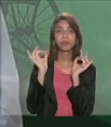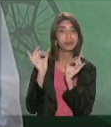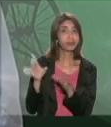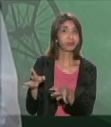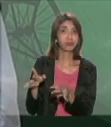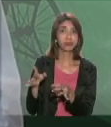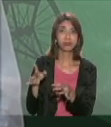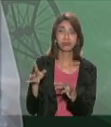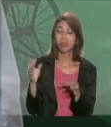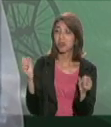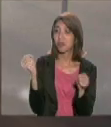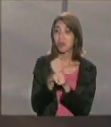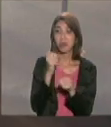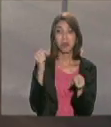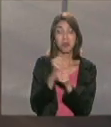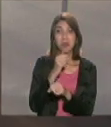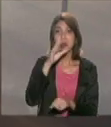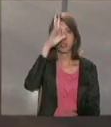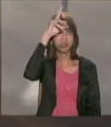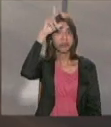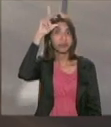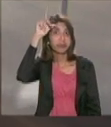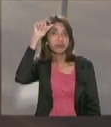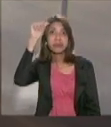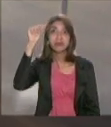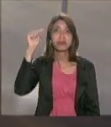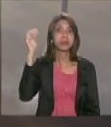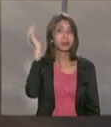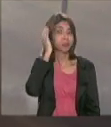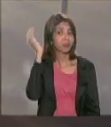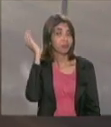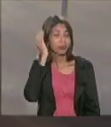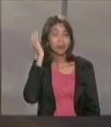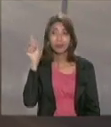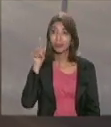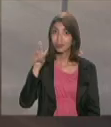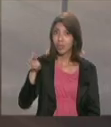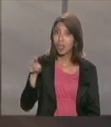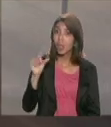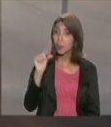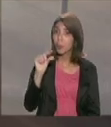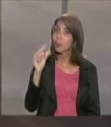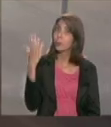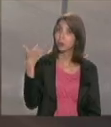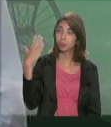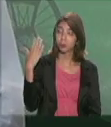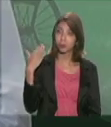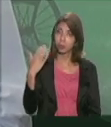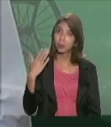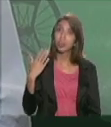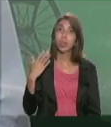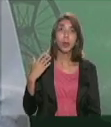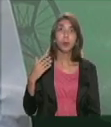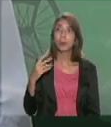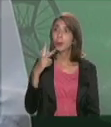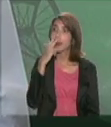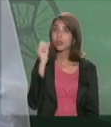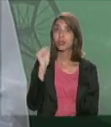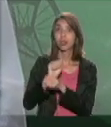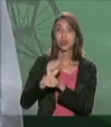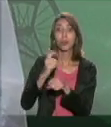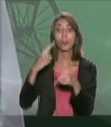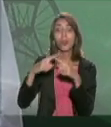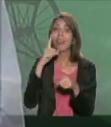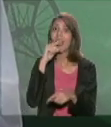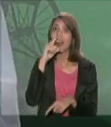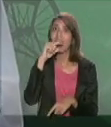branco. Ou não? Arena Dunas, Arena Amazonas, Arena Amazônia, Arena Pantanal. Arena Pantanal. Arena Pantanal, até bem pouco tempo, se eu não estou equivocado, estava